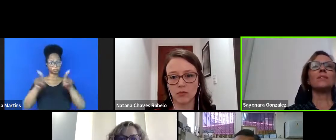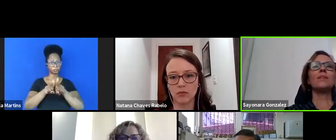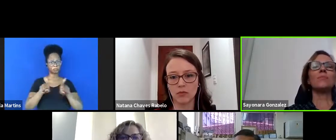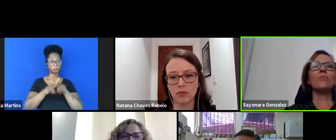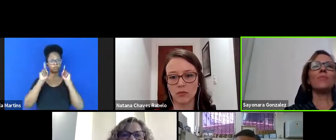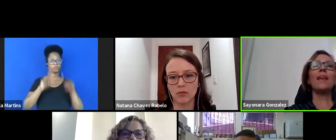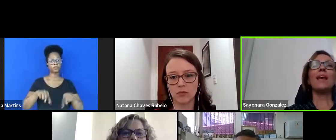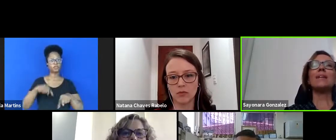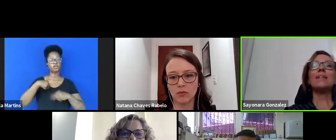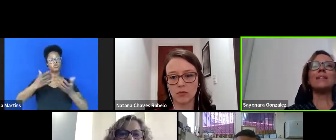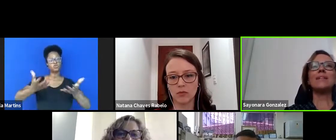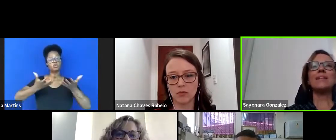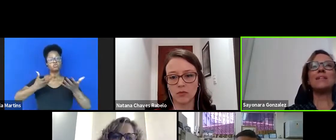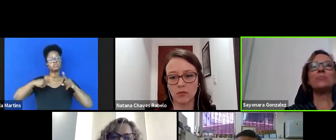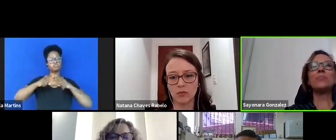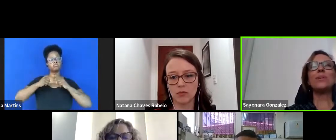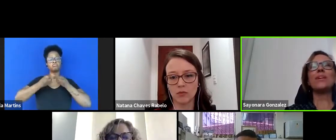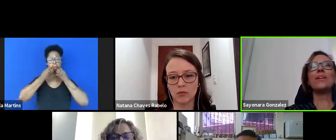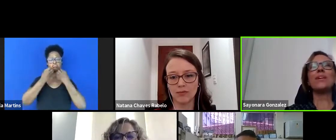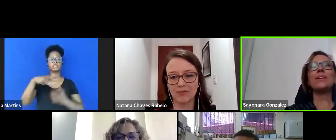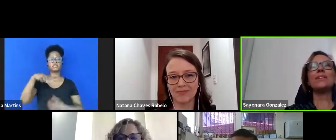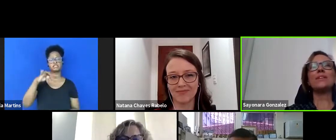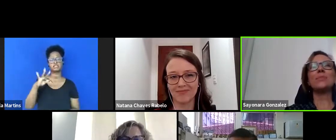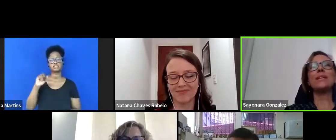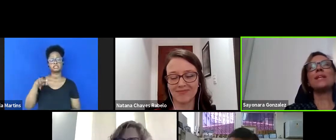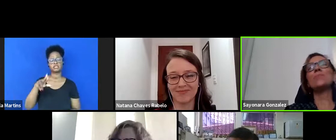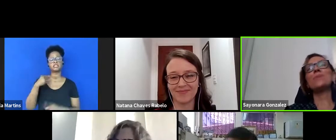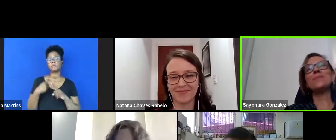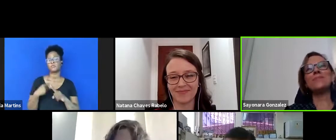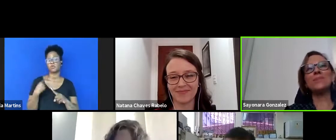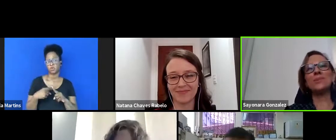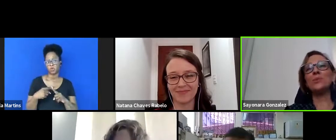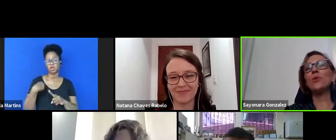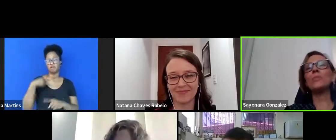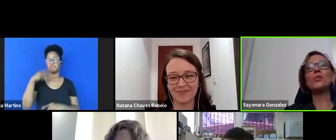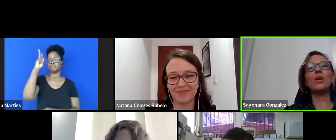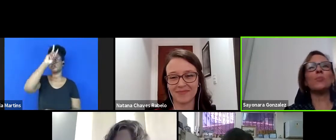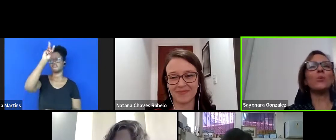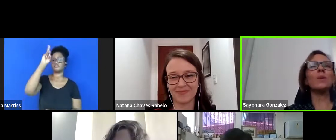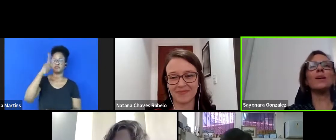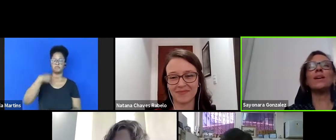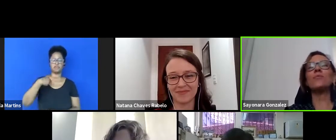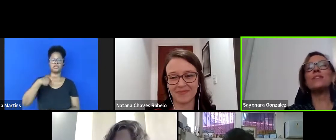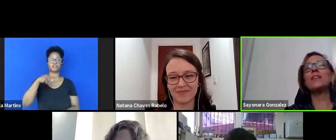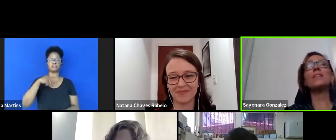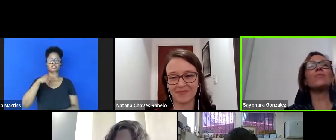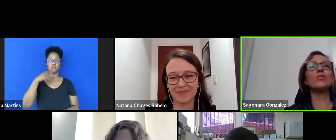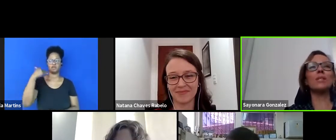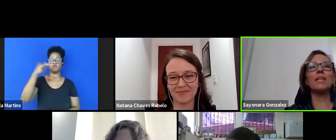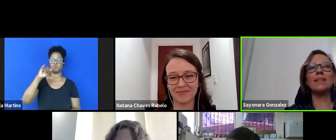Eu queria também falar da Natana, porque eu me lembro quando o Juan me chamou para